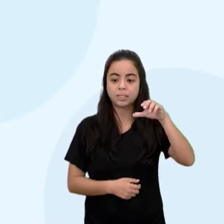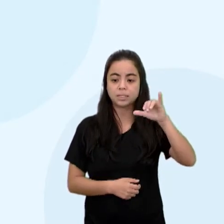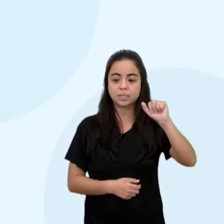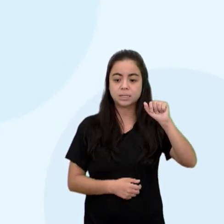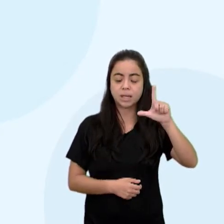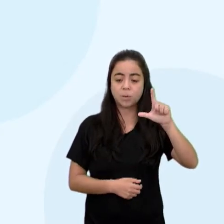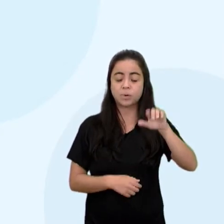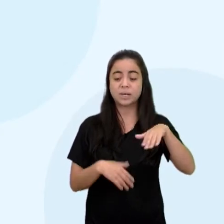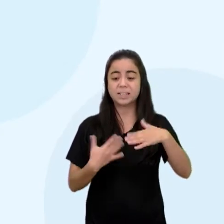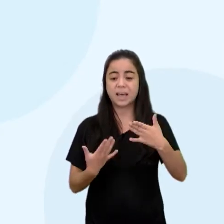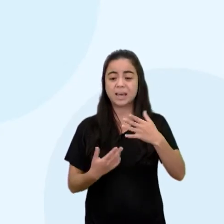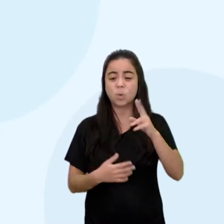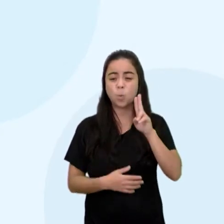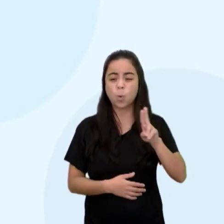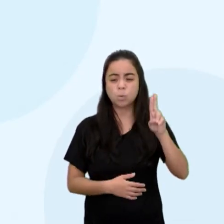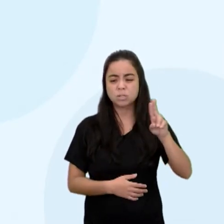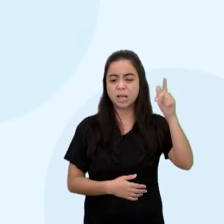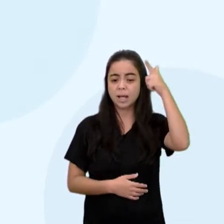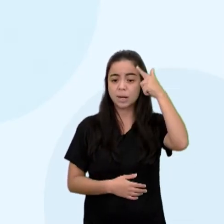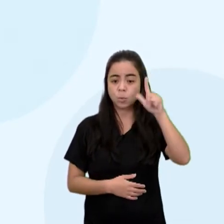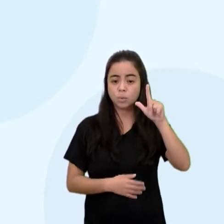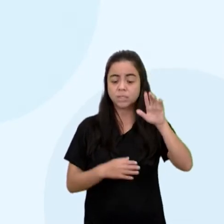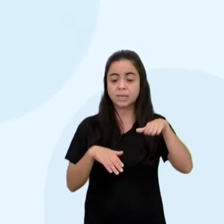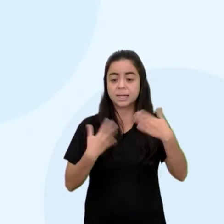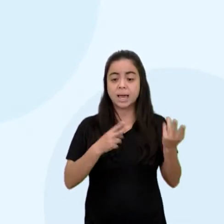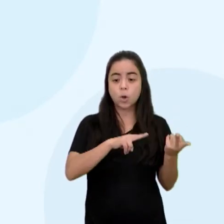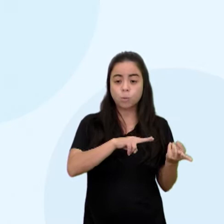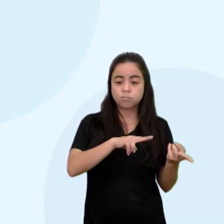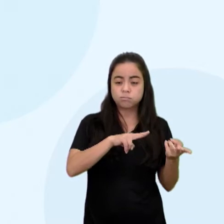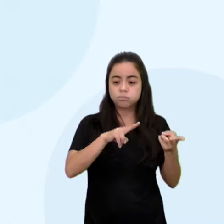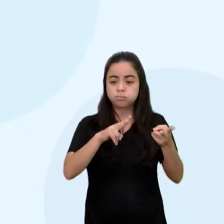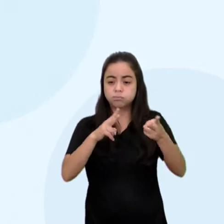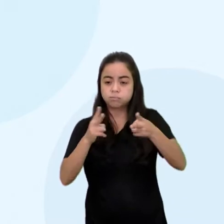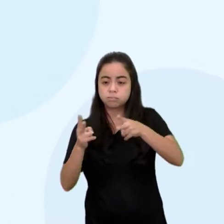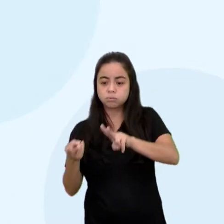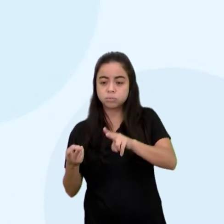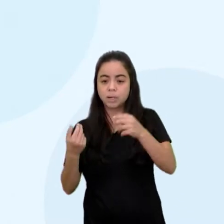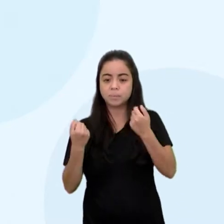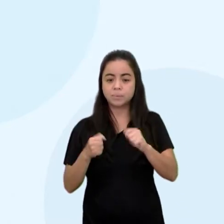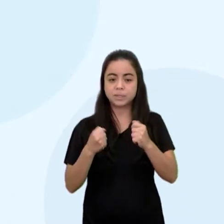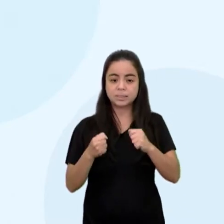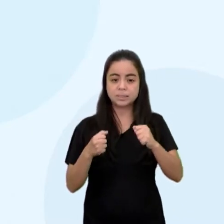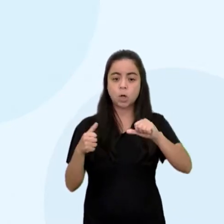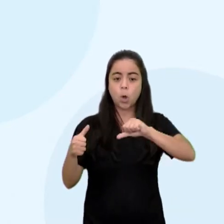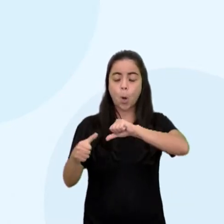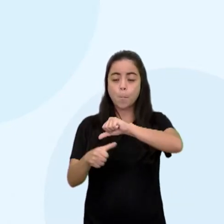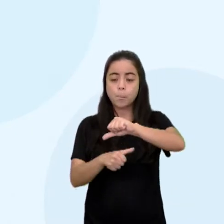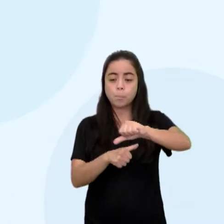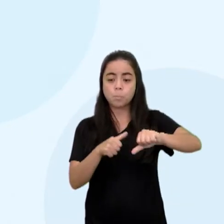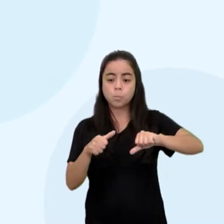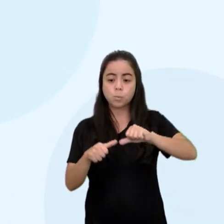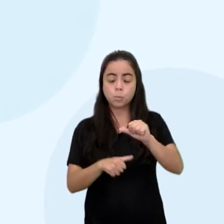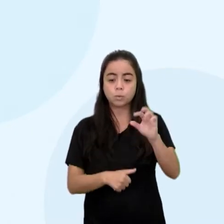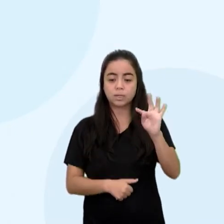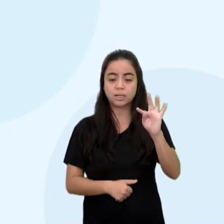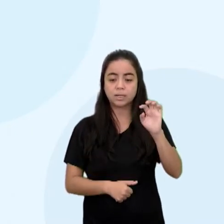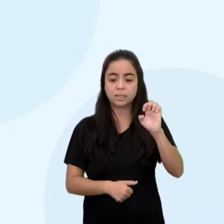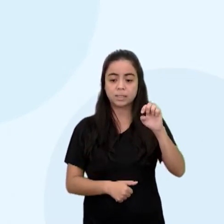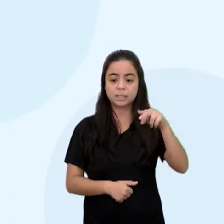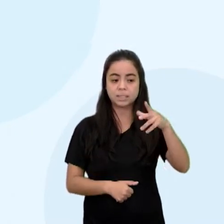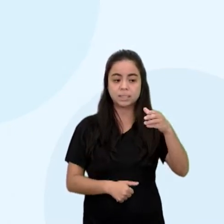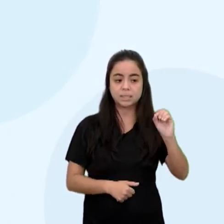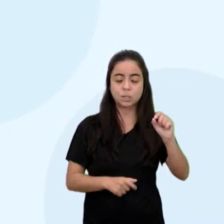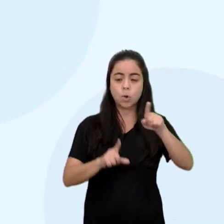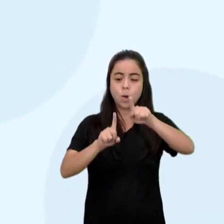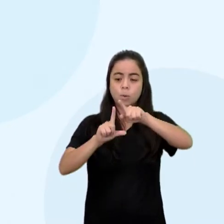gente usar imediatamente. Então, o que o transformador faz? Ó, ele altera essa tensão. No caso, ele reduz, né,